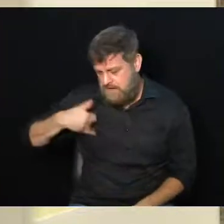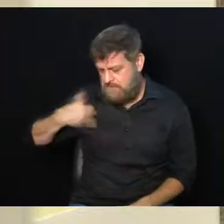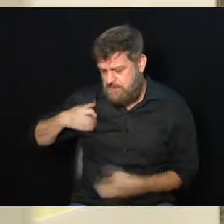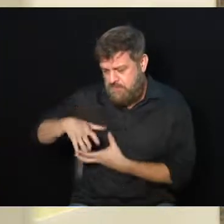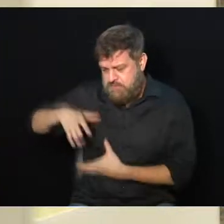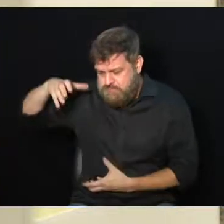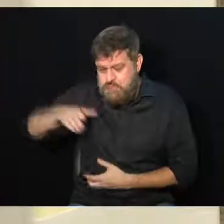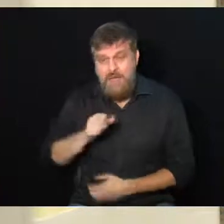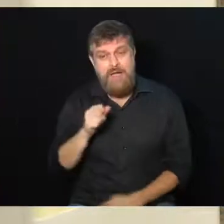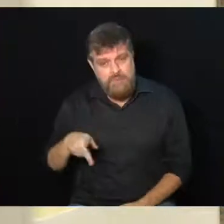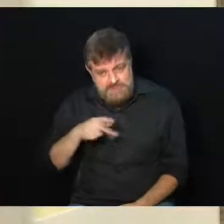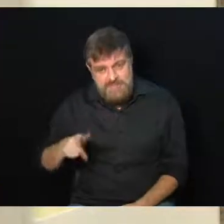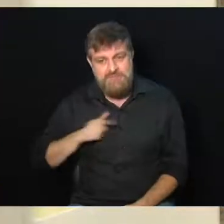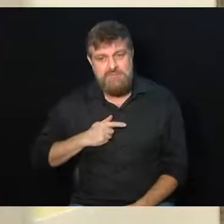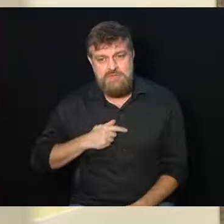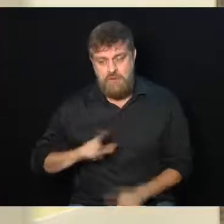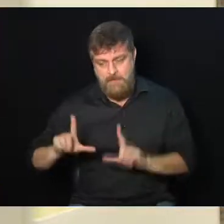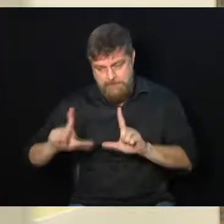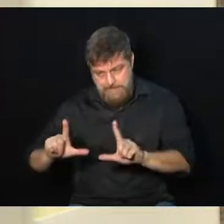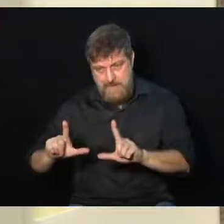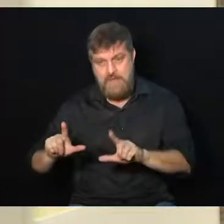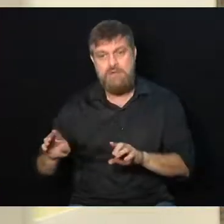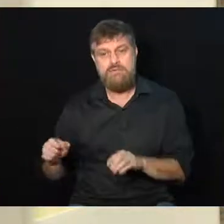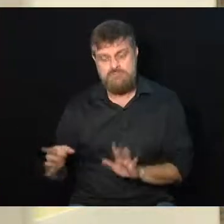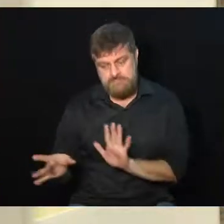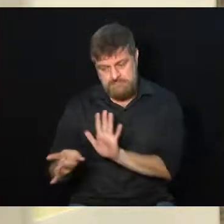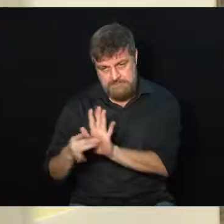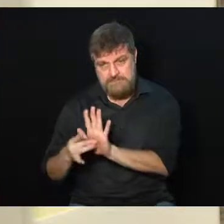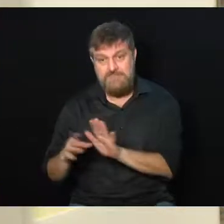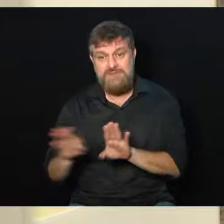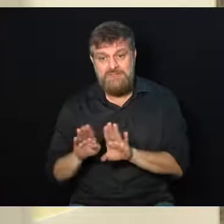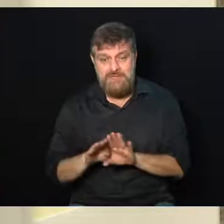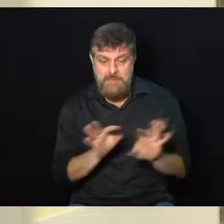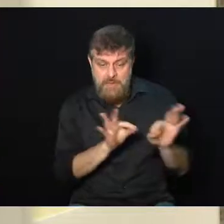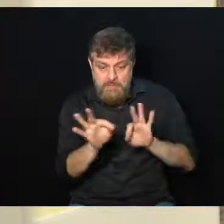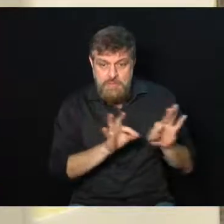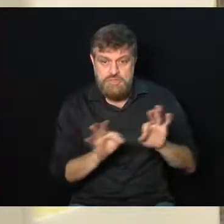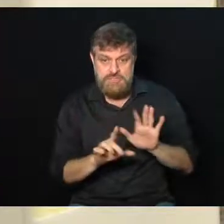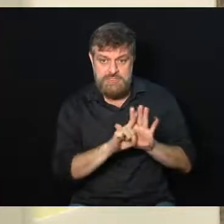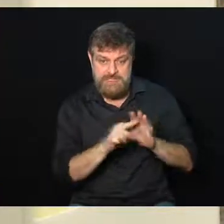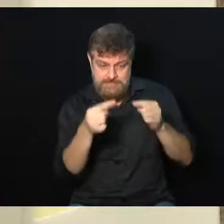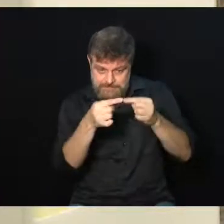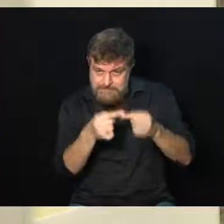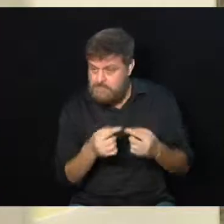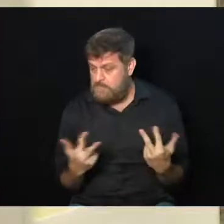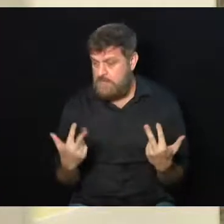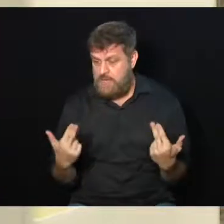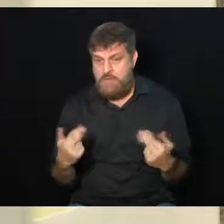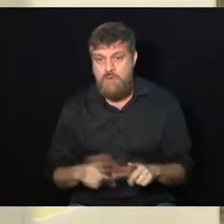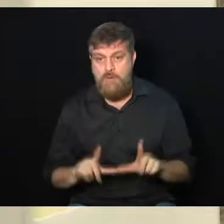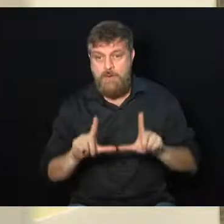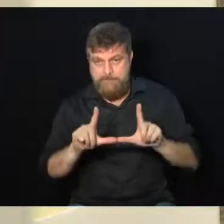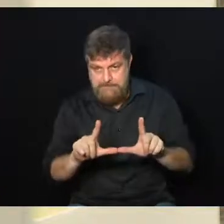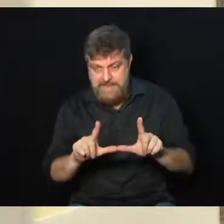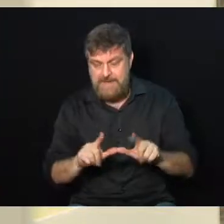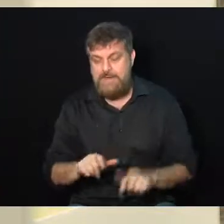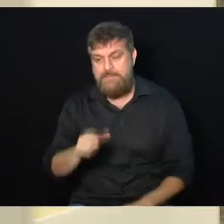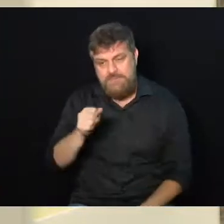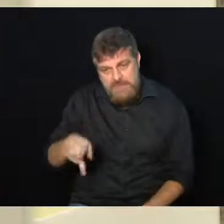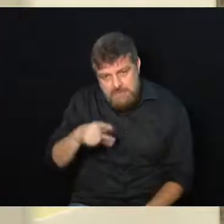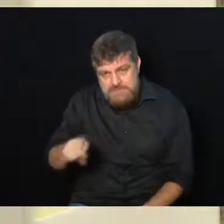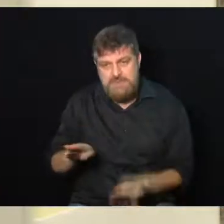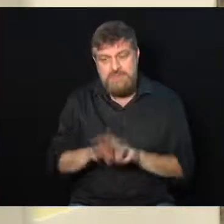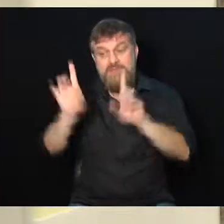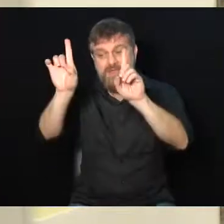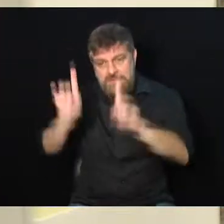aposentados, e estaria também nesse sentido, nesse projeto, ela mesma ia fazer essa placa e esses aposentados e